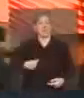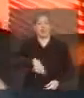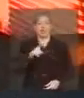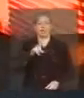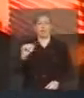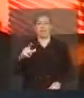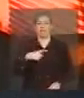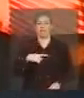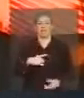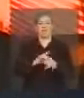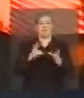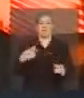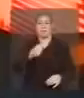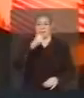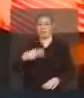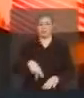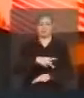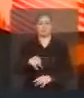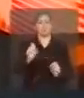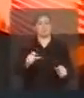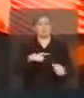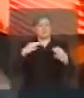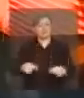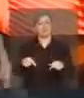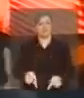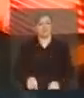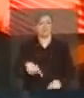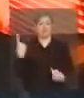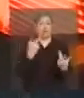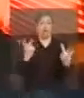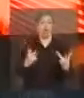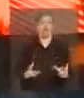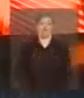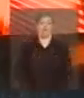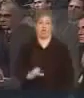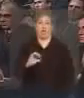ter liberdade de imprensa nesse país. Esteja certo disso. A covardia